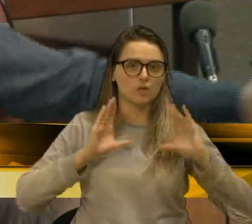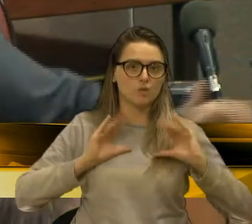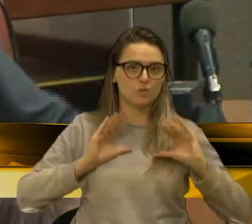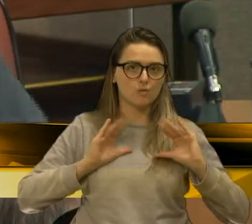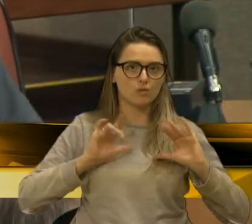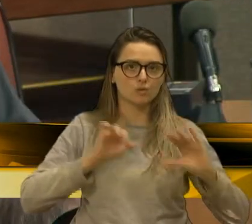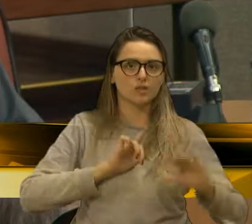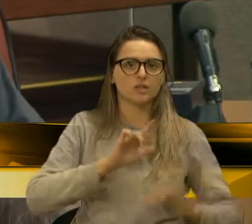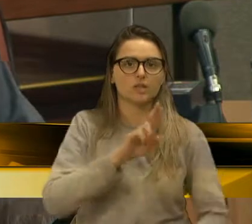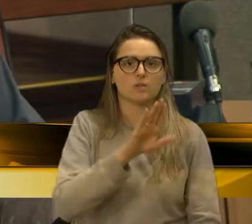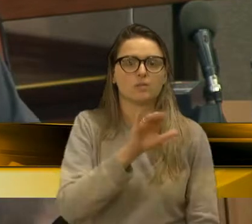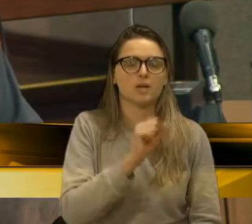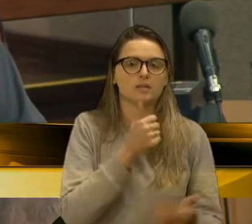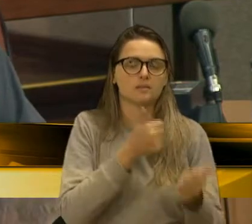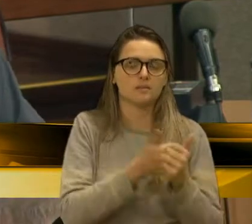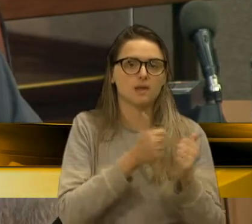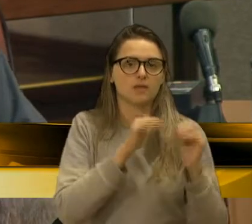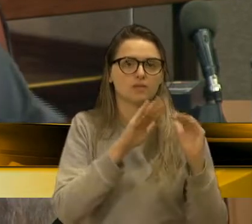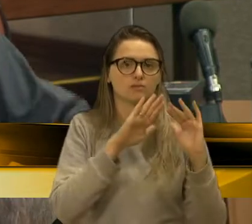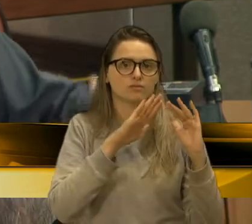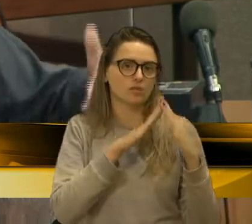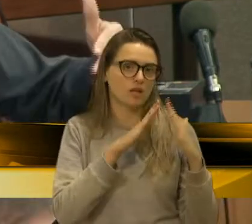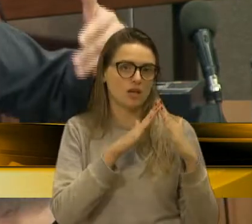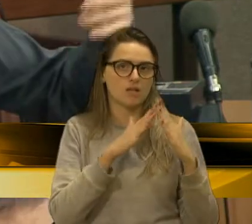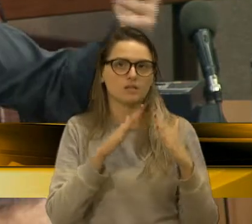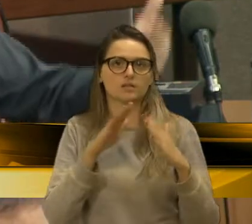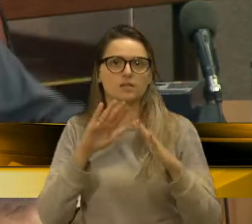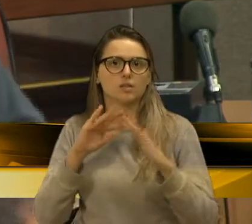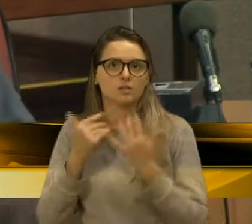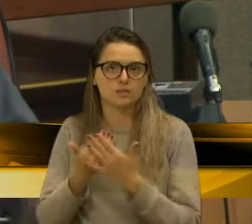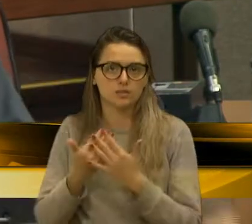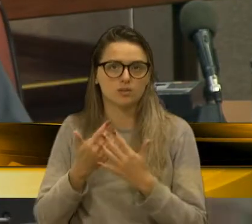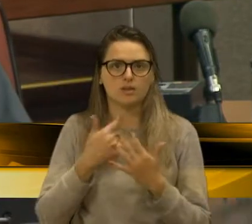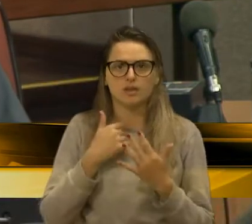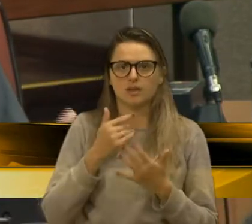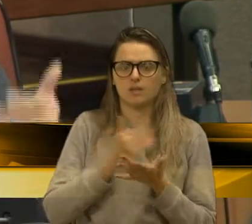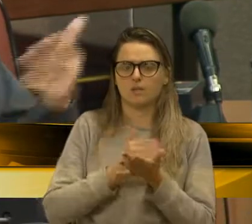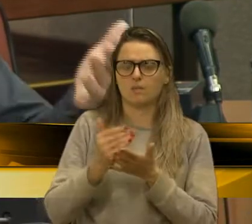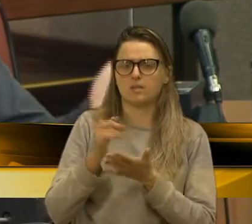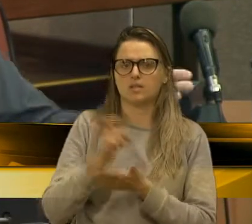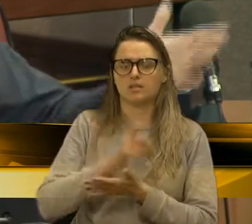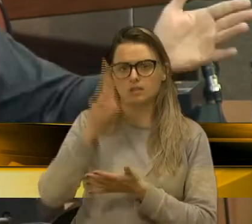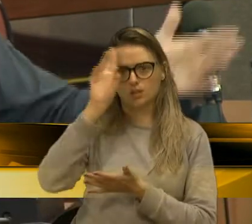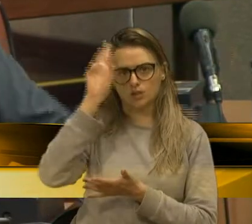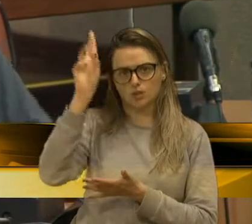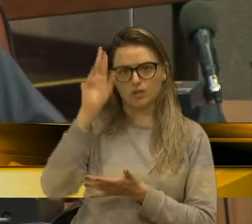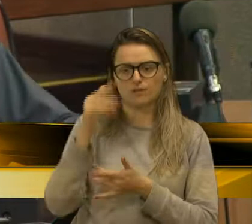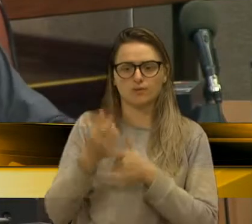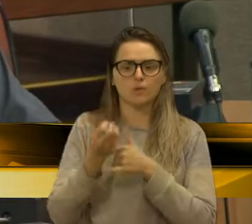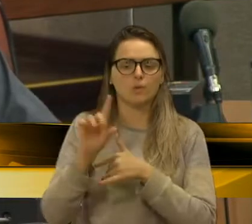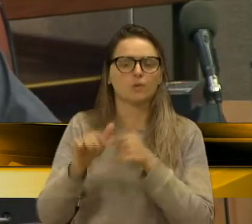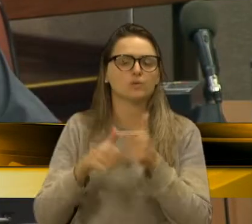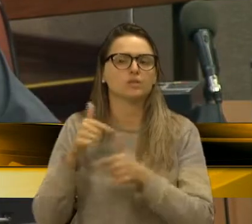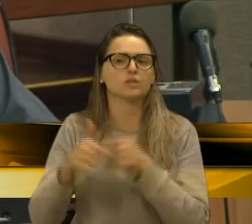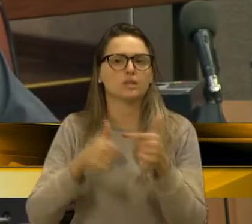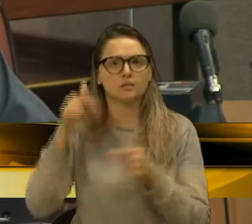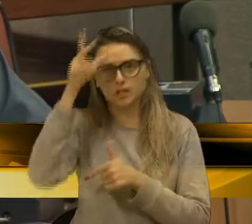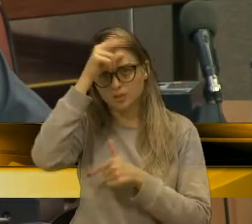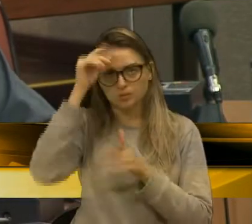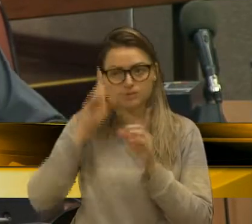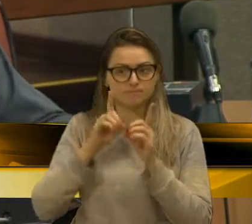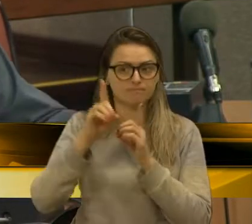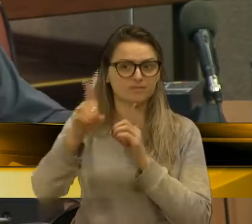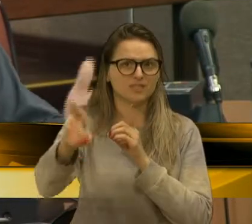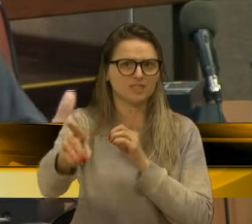UBS lá da sua casa, uma escola lá da sua casa, e ocupar um cargo de chefia ou de serviço público, em longas